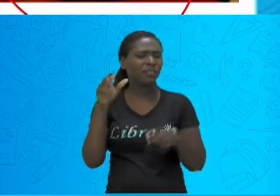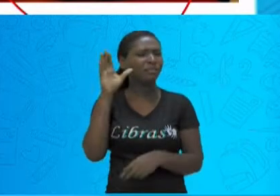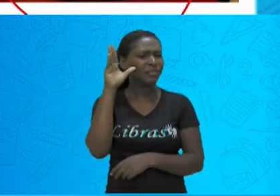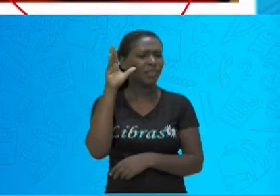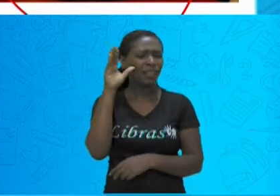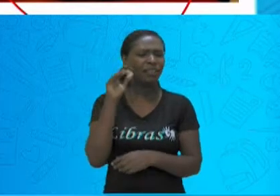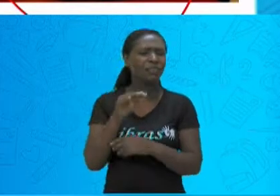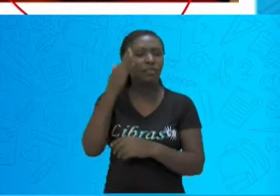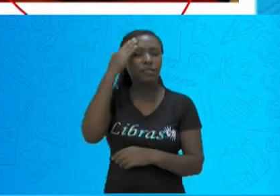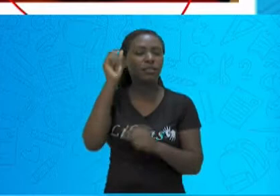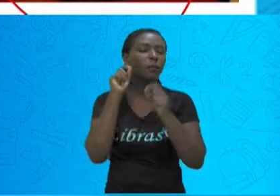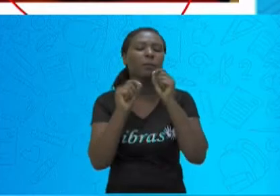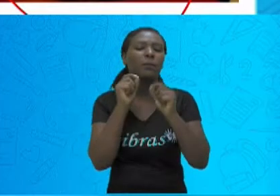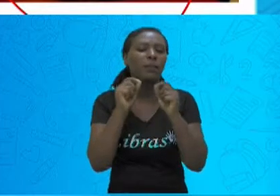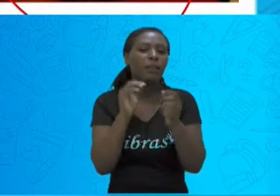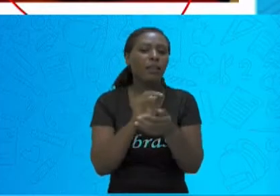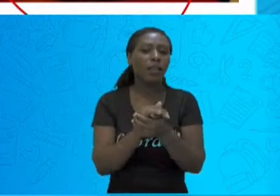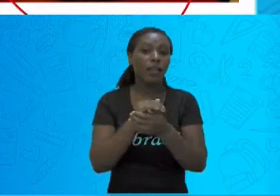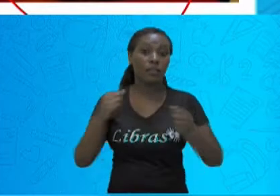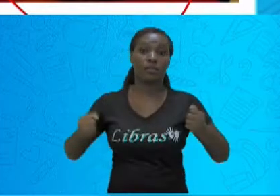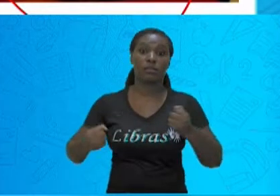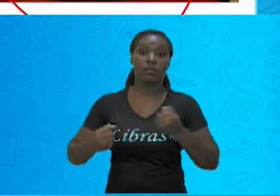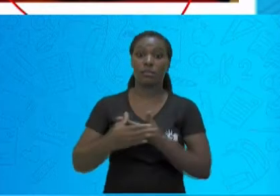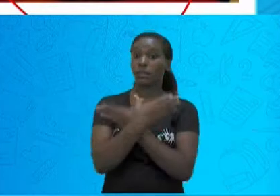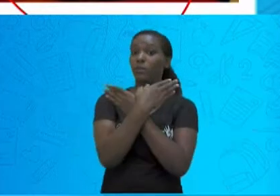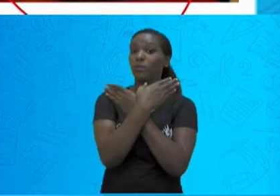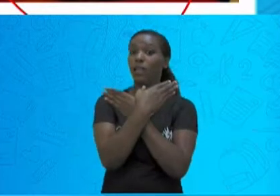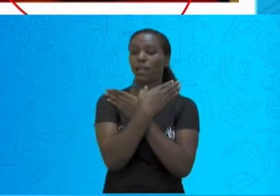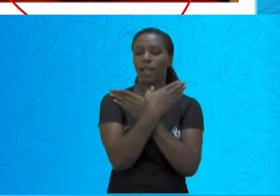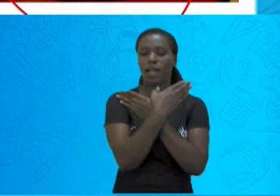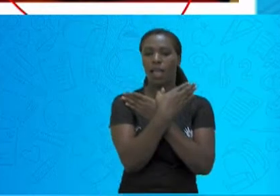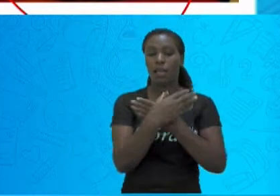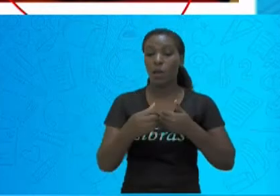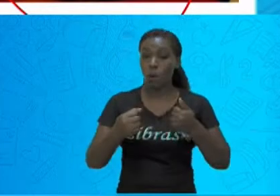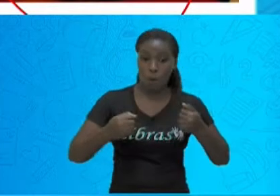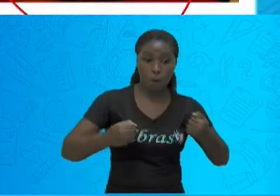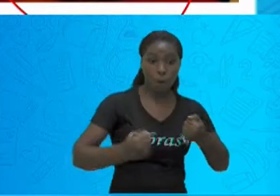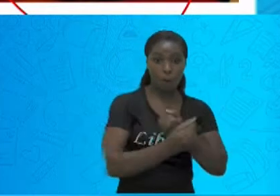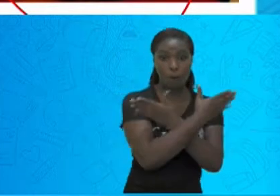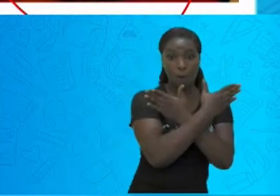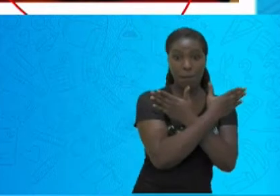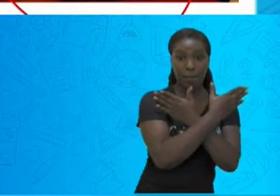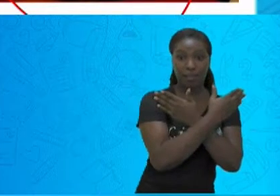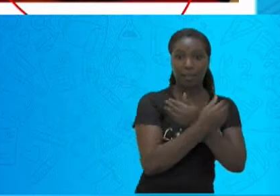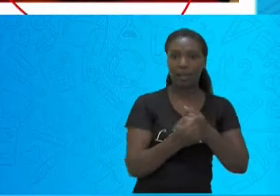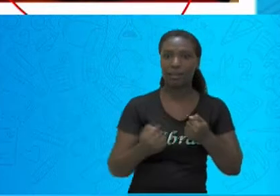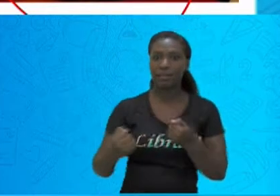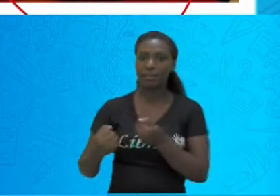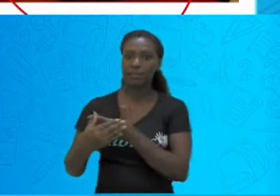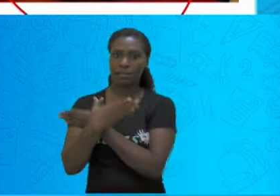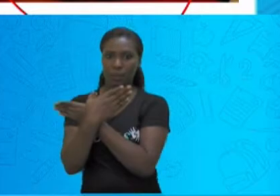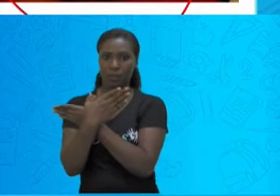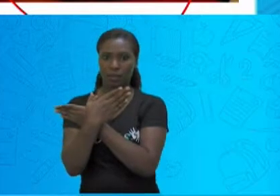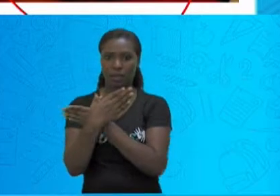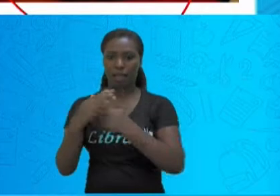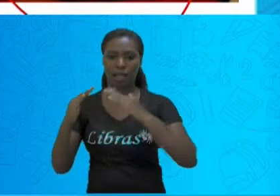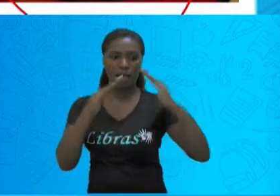eles eram vizinhos dos olmecas, mas eles não guerreavam e não